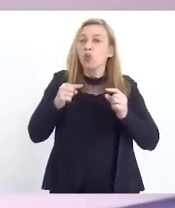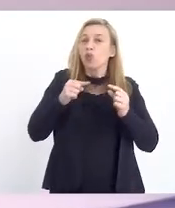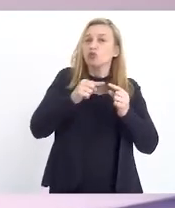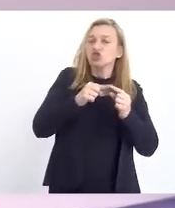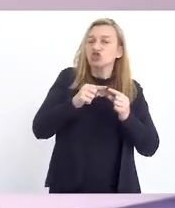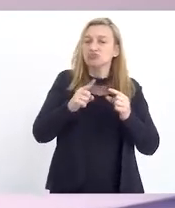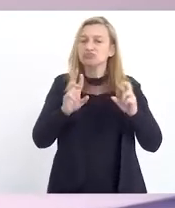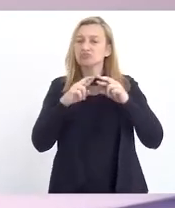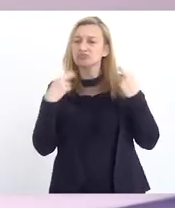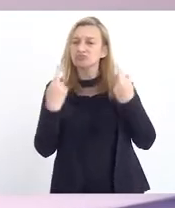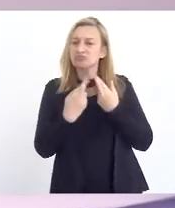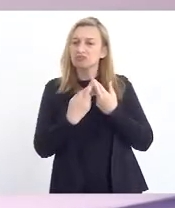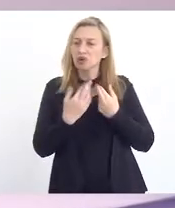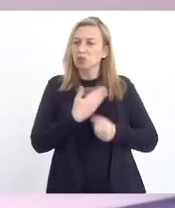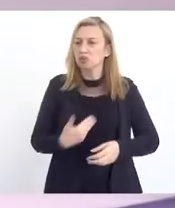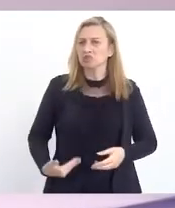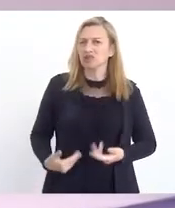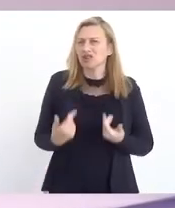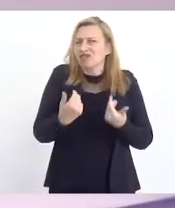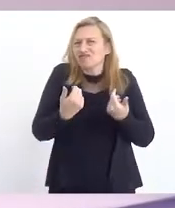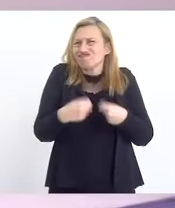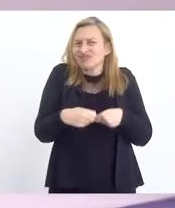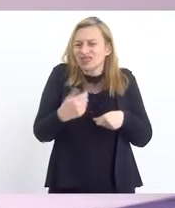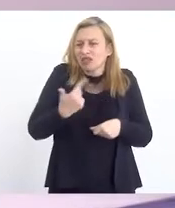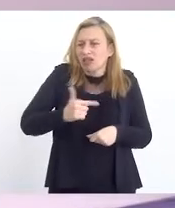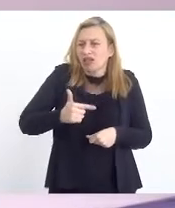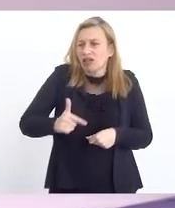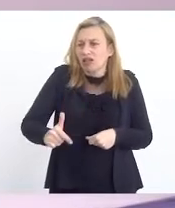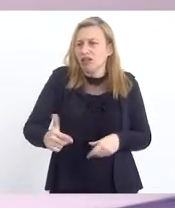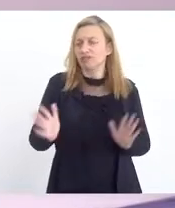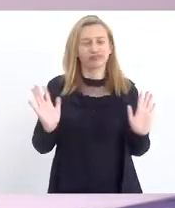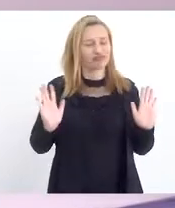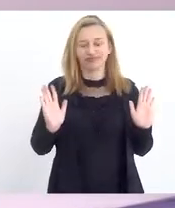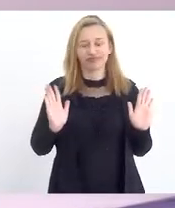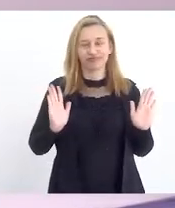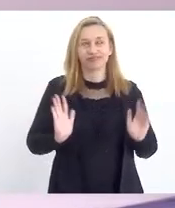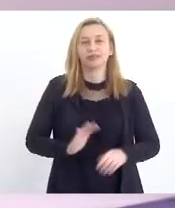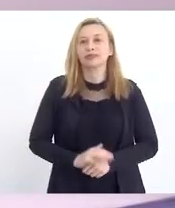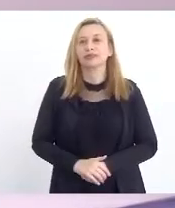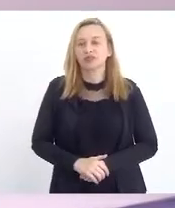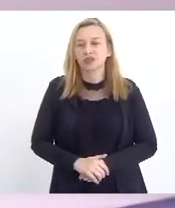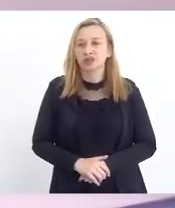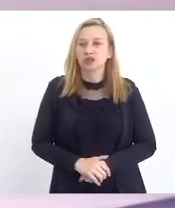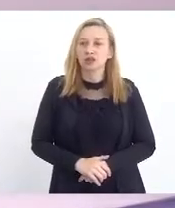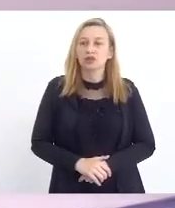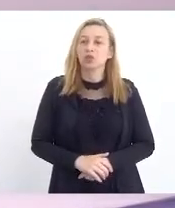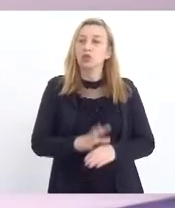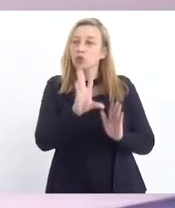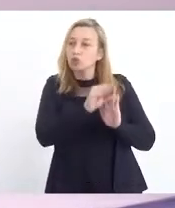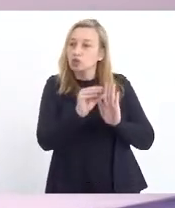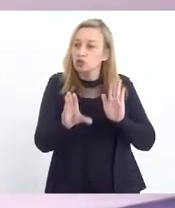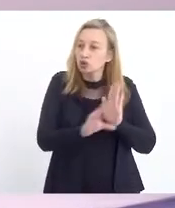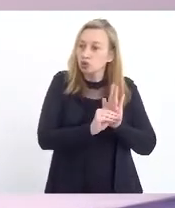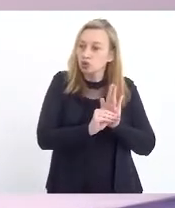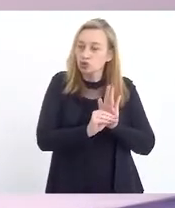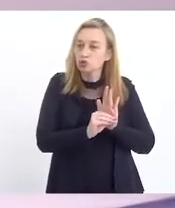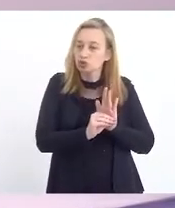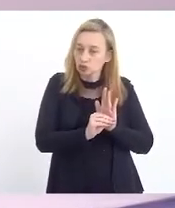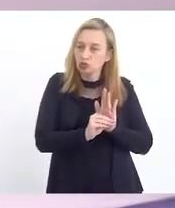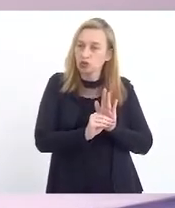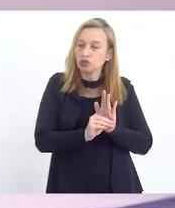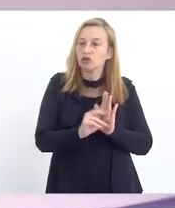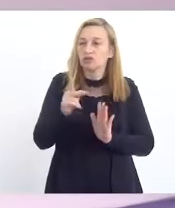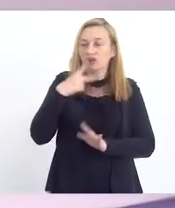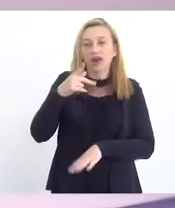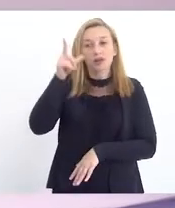dessa audiência pública. Não teria necessidade de repetir, né, o conteúdo dessa argumentação trazida pela